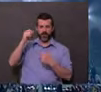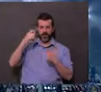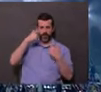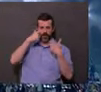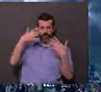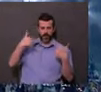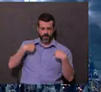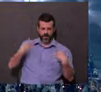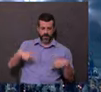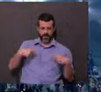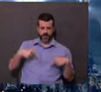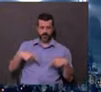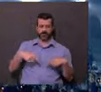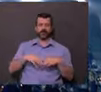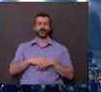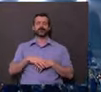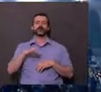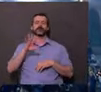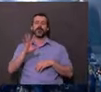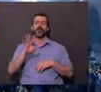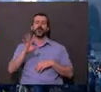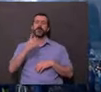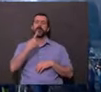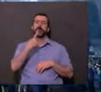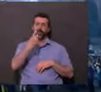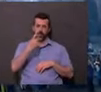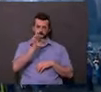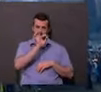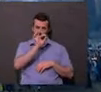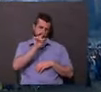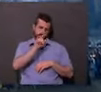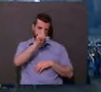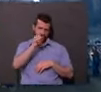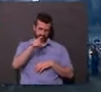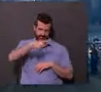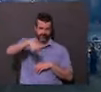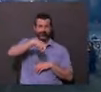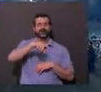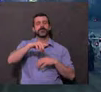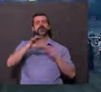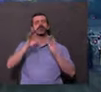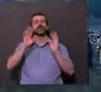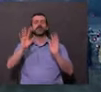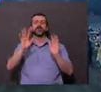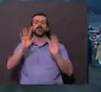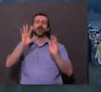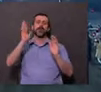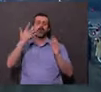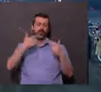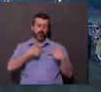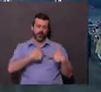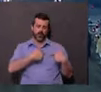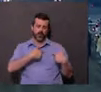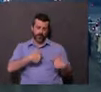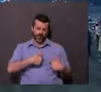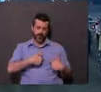pergunta que havemos de fazer surge sempre quando se abre a inteligência e o coração ao anúncio da boa